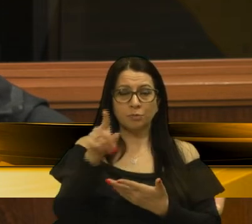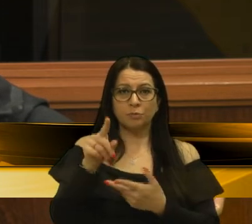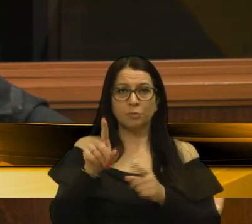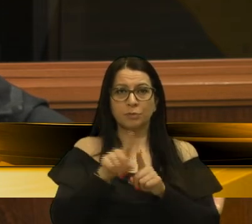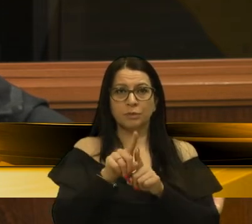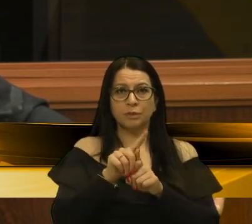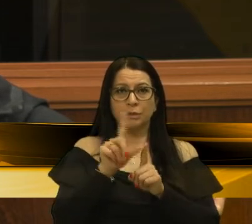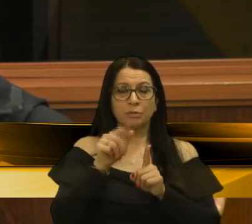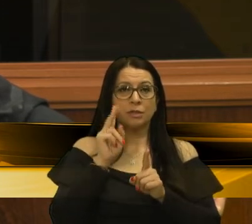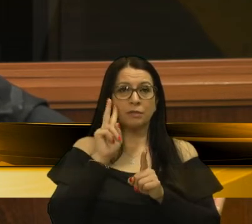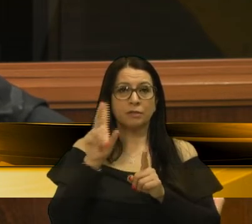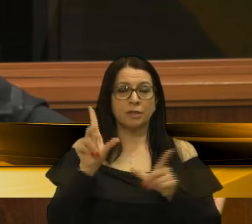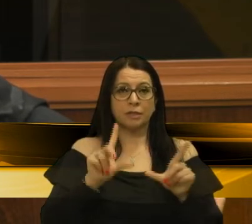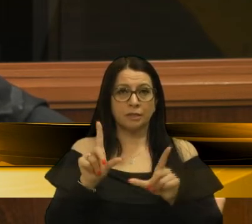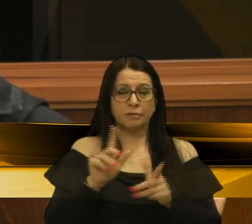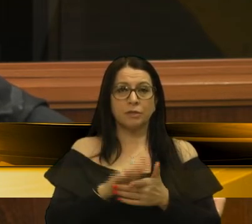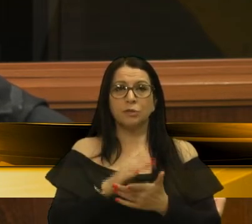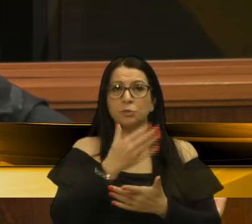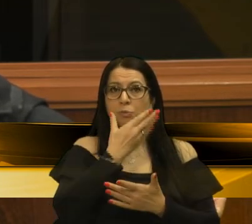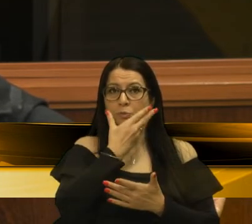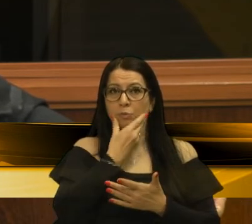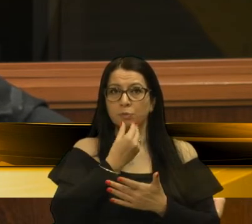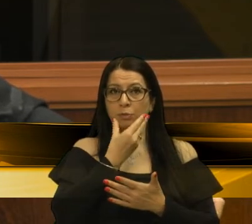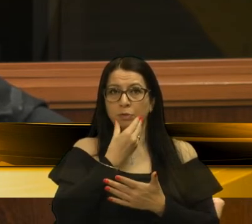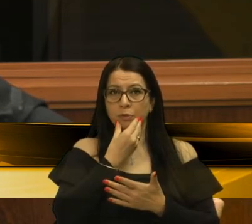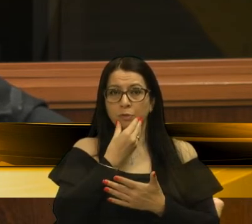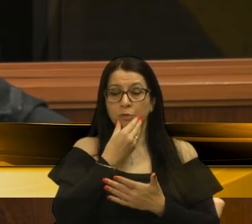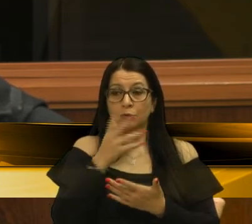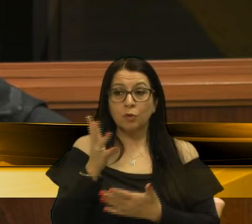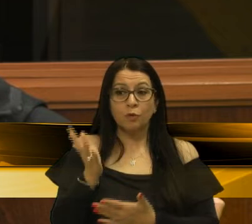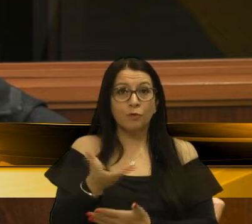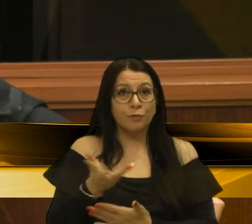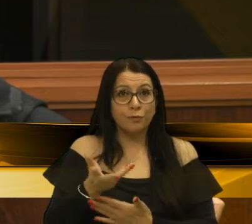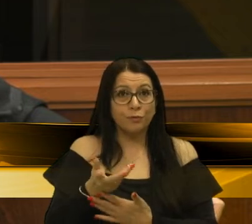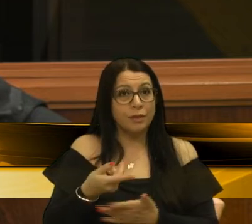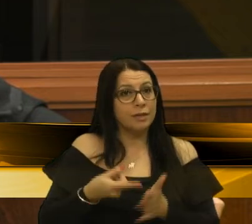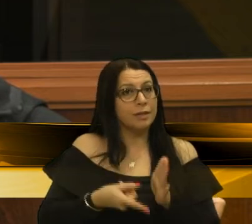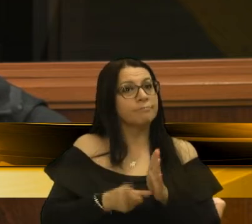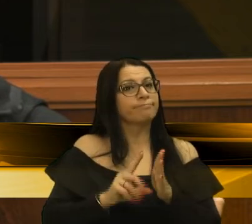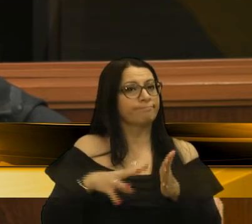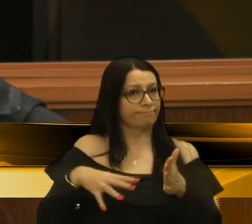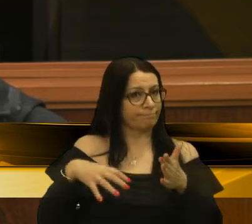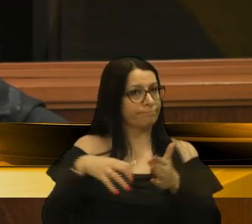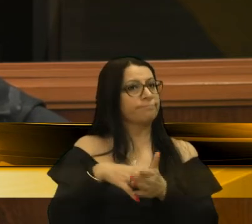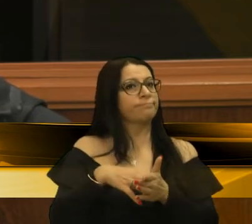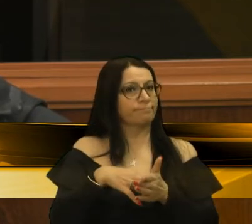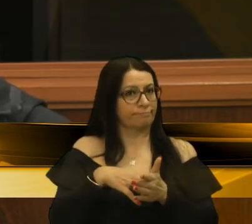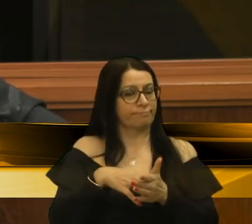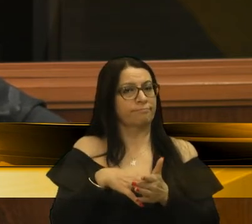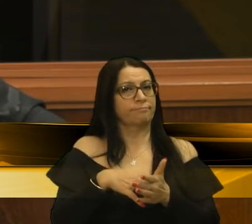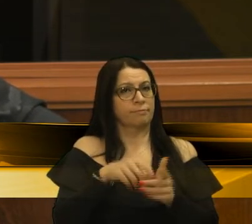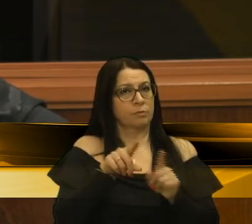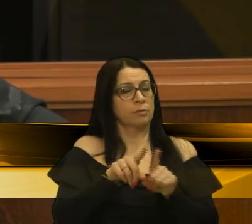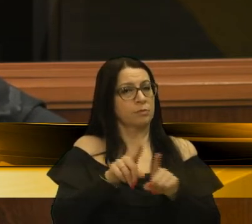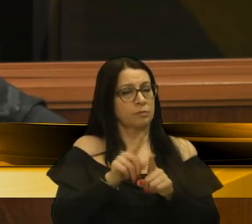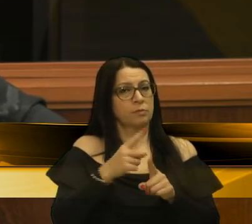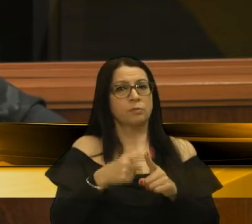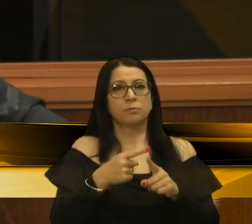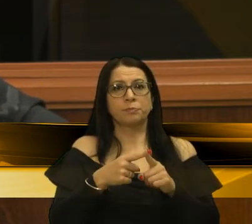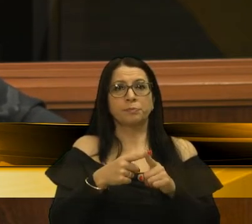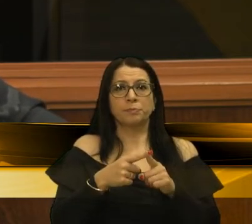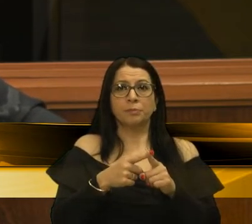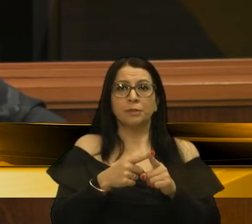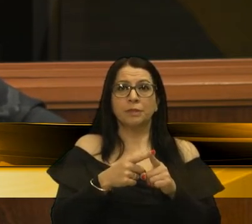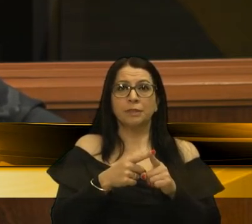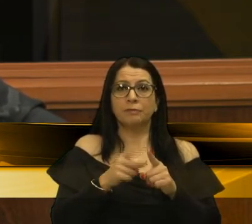depois quem assistiu a TV, daquele menino, né? A alta velocidade que ele estava antes do acidente, né? Isso também é porque vai